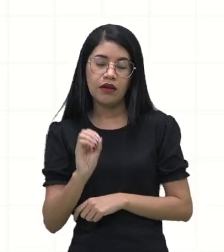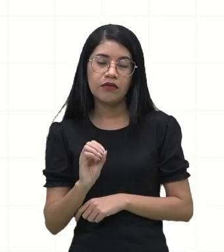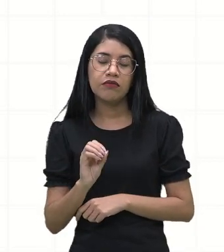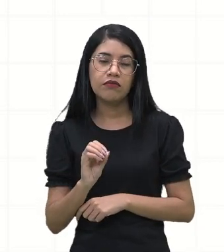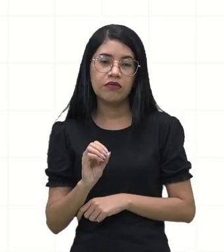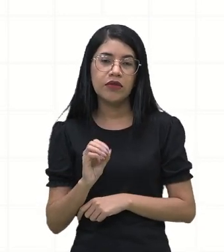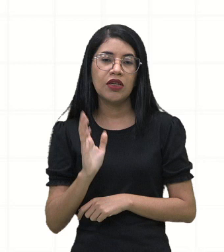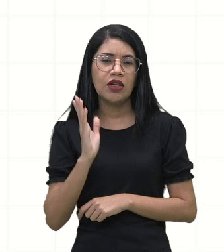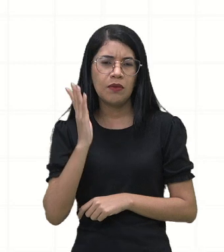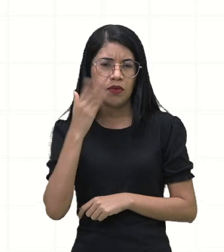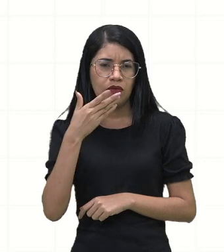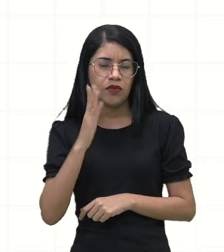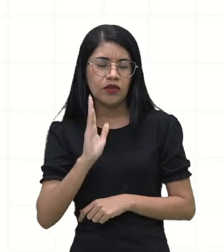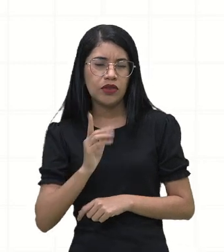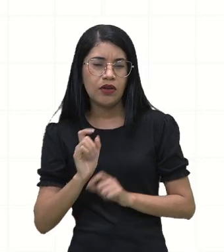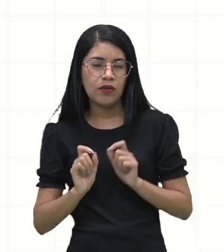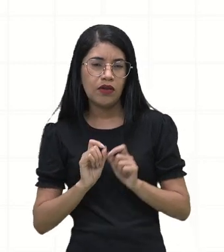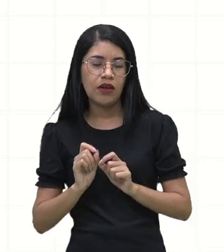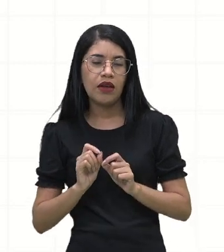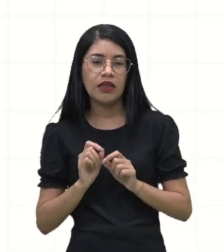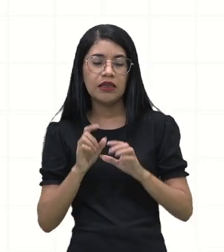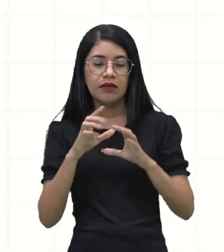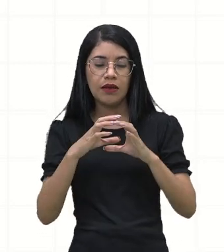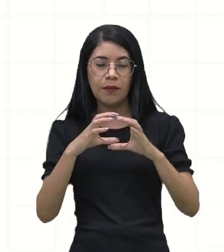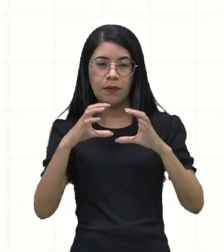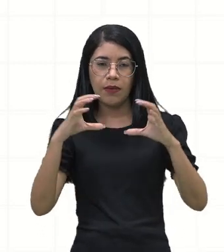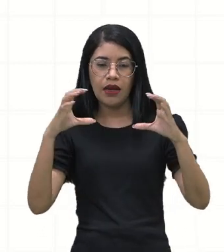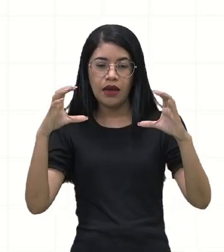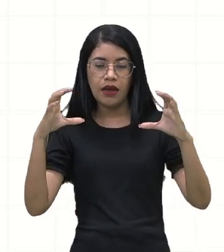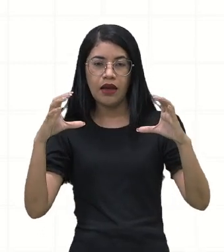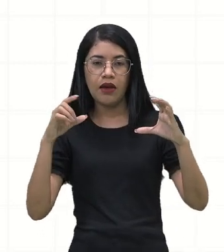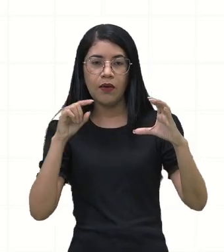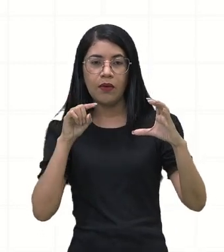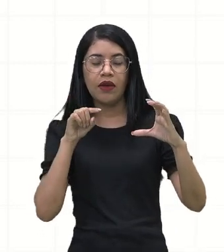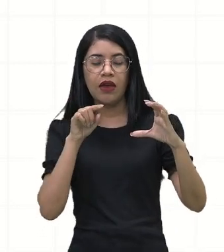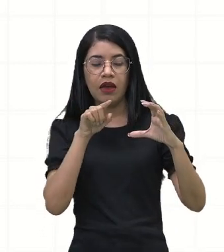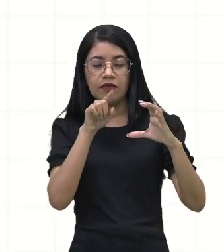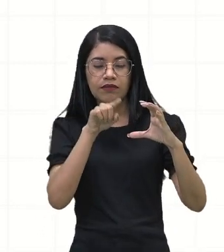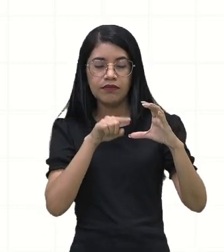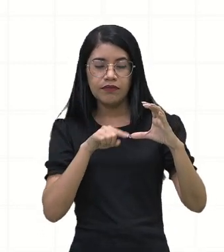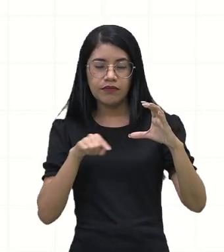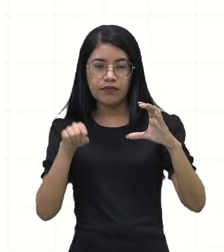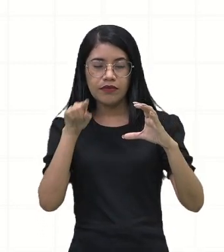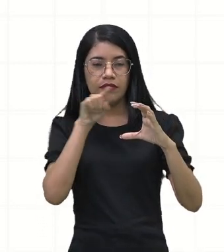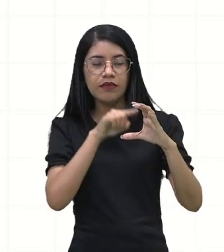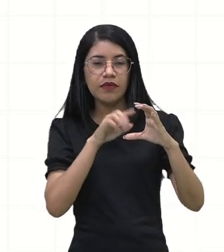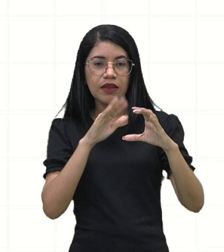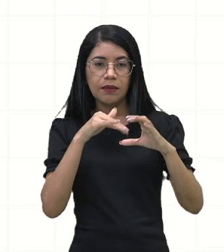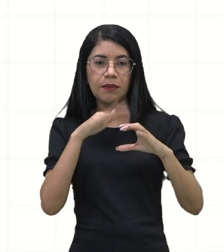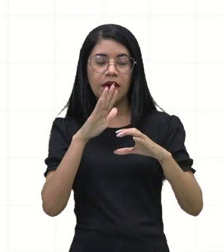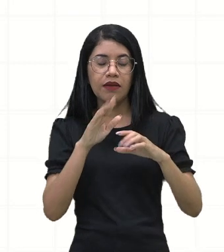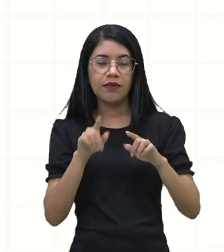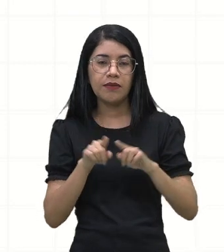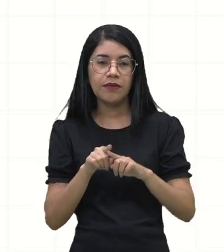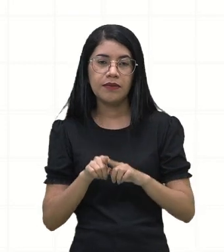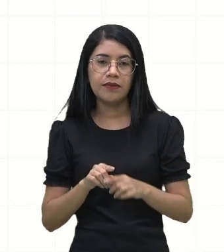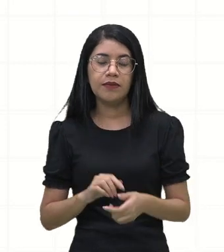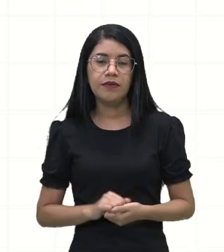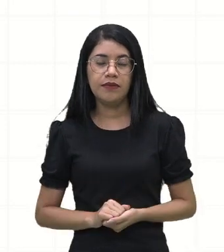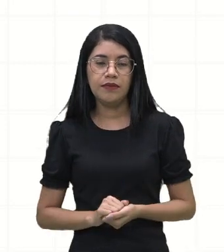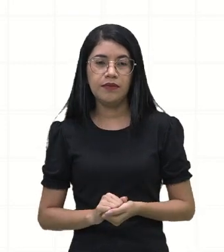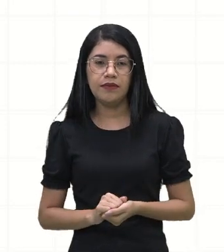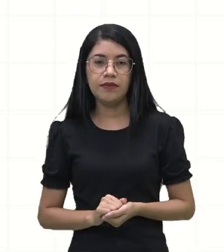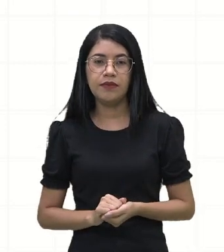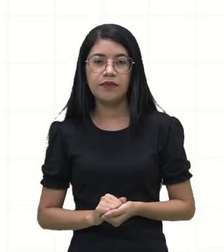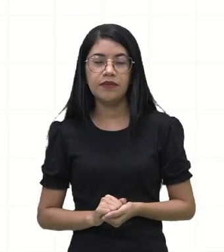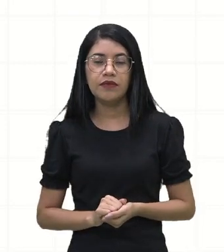comprovado, maior é a circunferência, maior é o comprimento dessa circunferência. Tá? E o